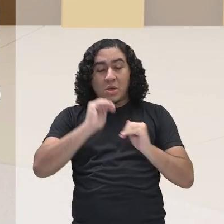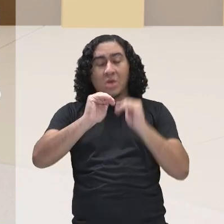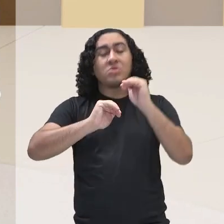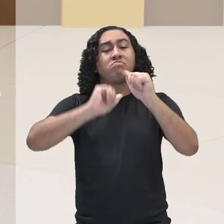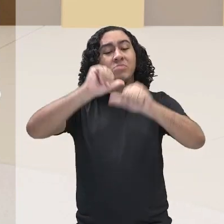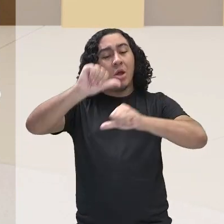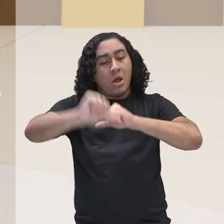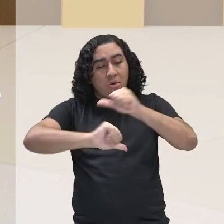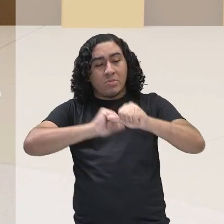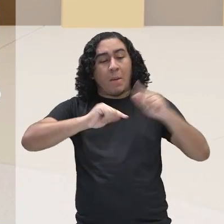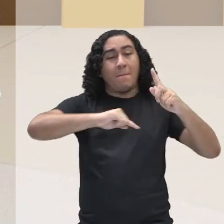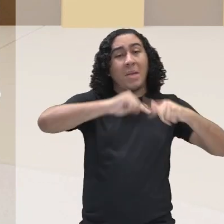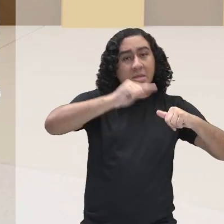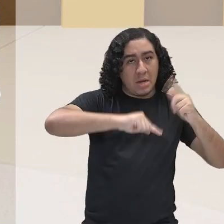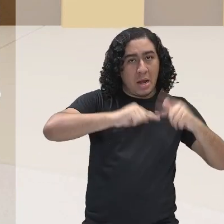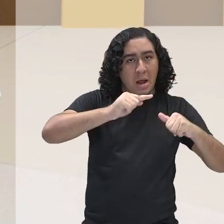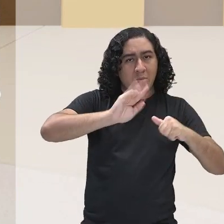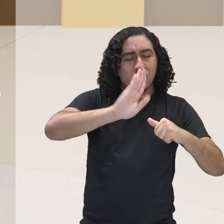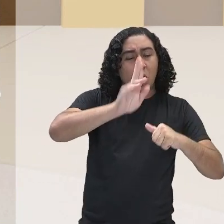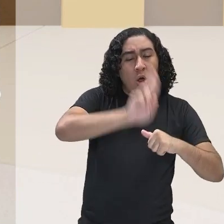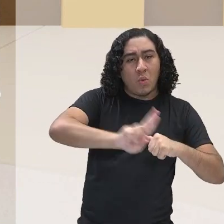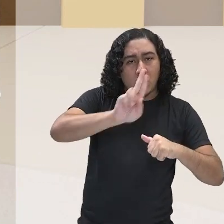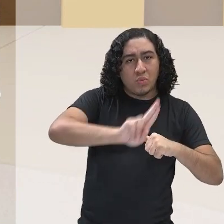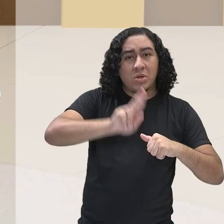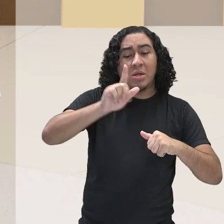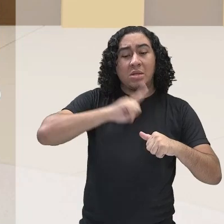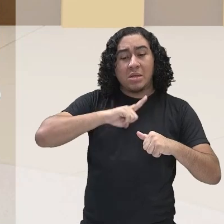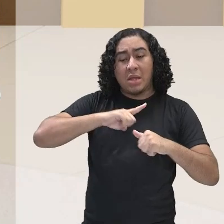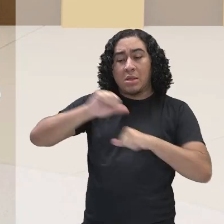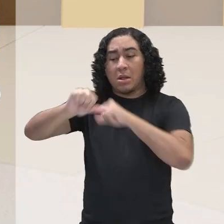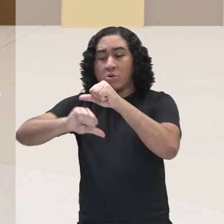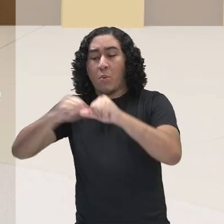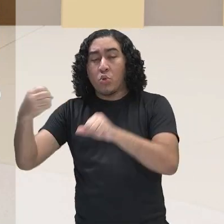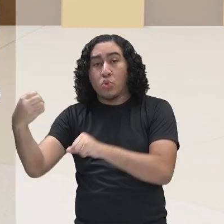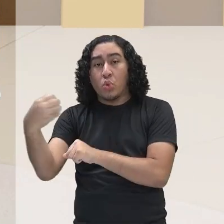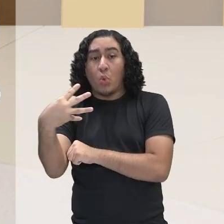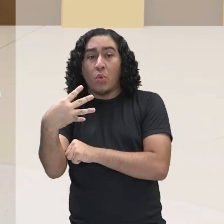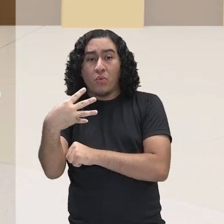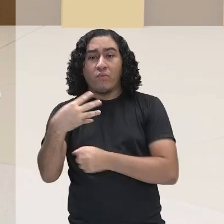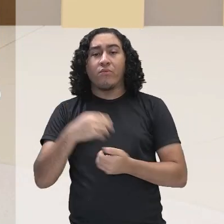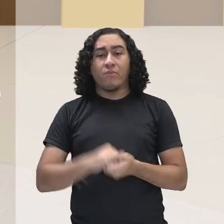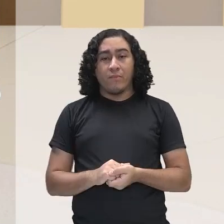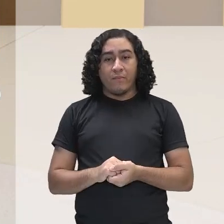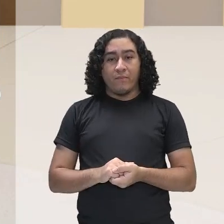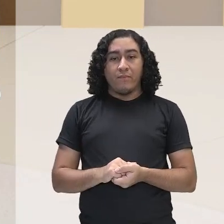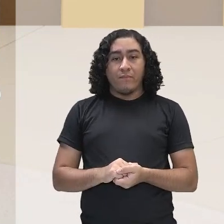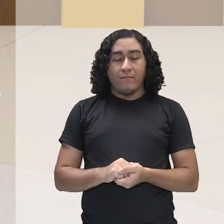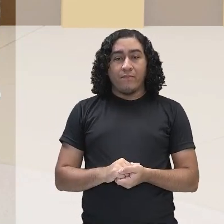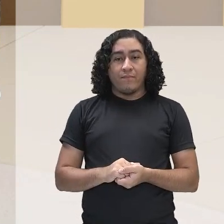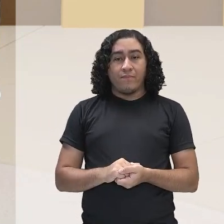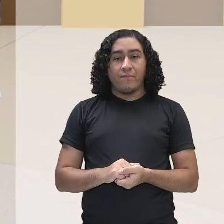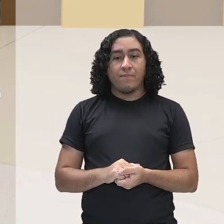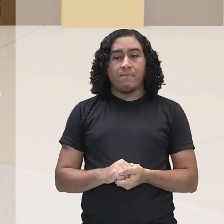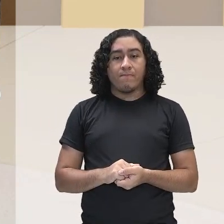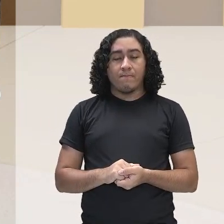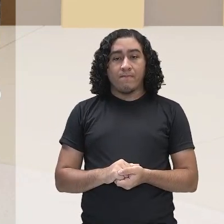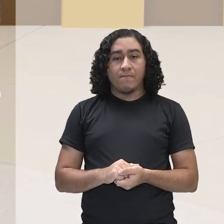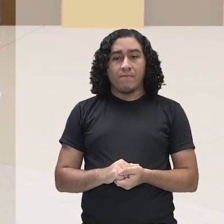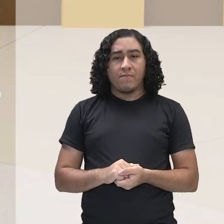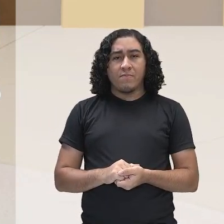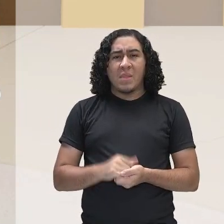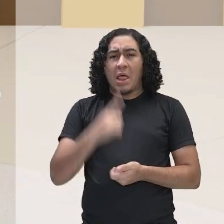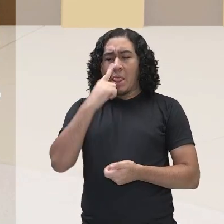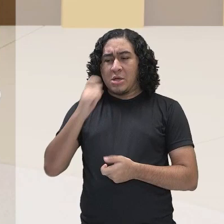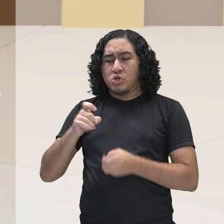de materiais descartáveis em novos insumos e produtos. Quem sabe você pode transformar o lixo